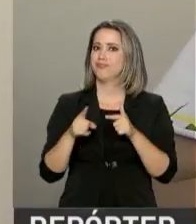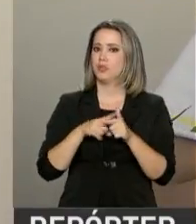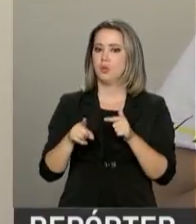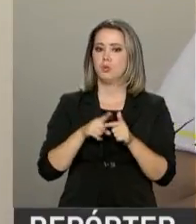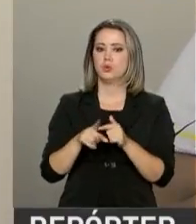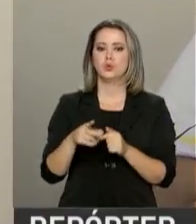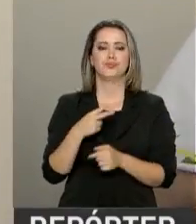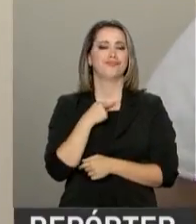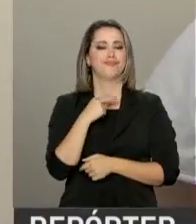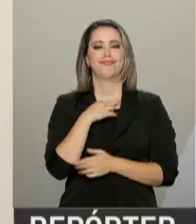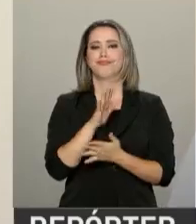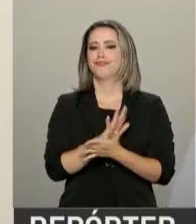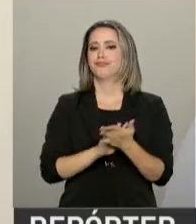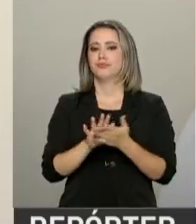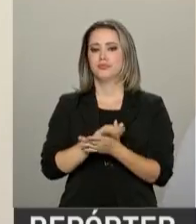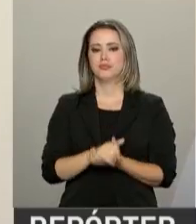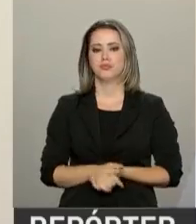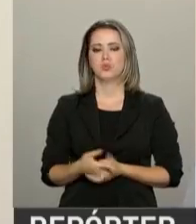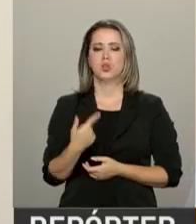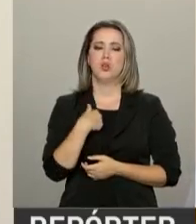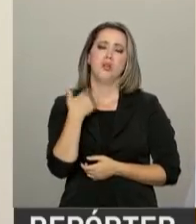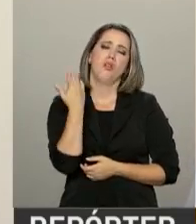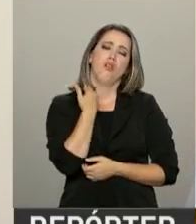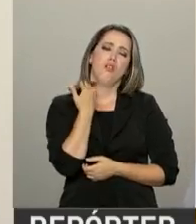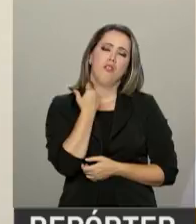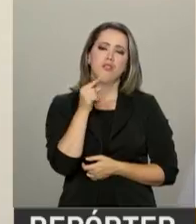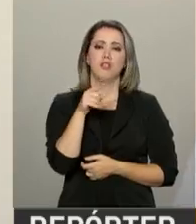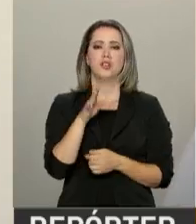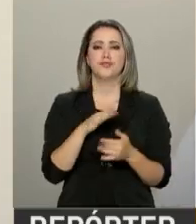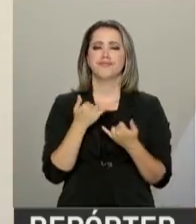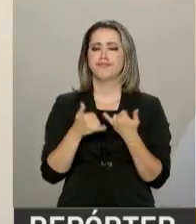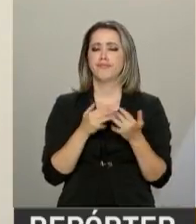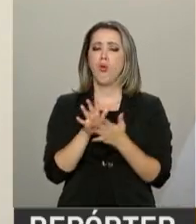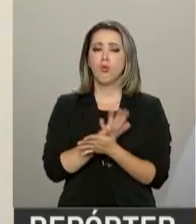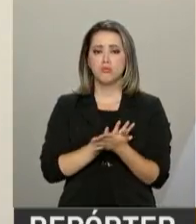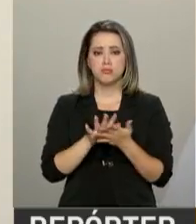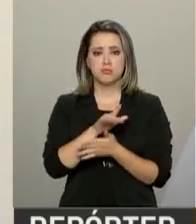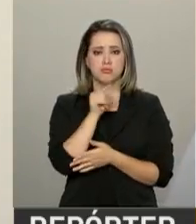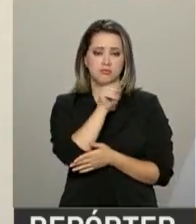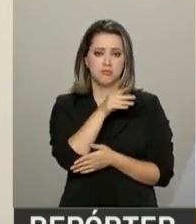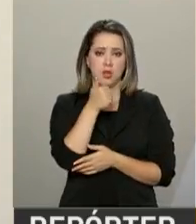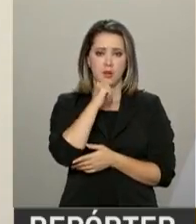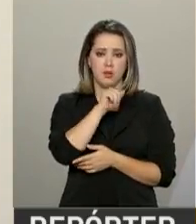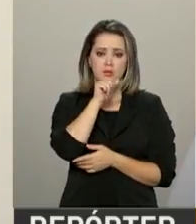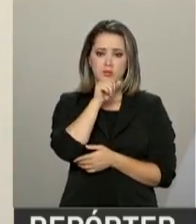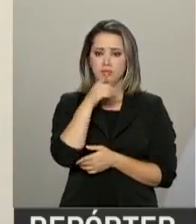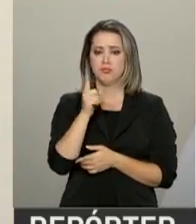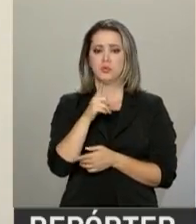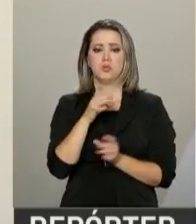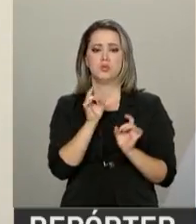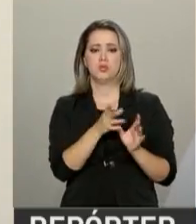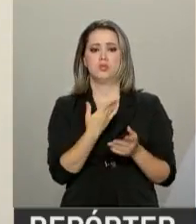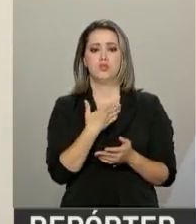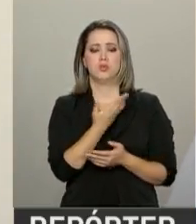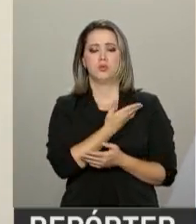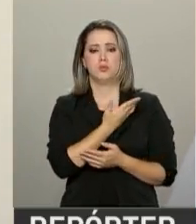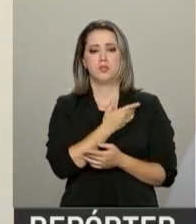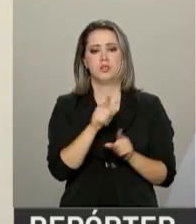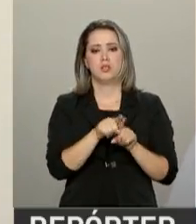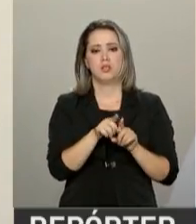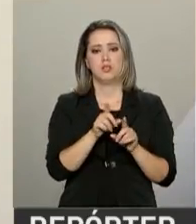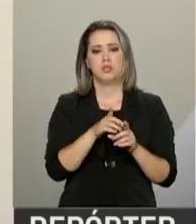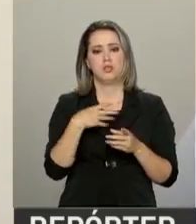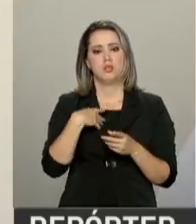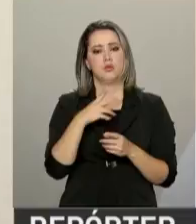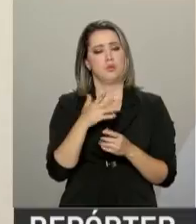pode fazer quase nada não chega com sabe eu consigo brincar minha mãe não deixa brinca comecinho de espelhos de